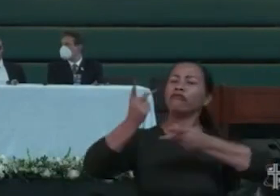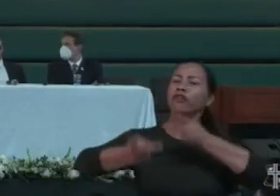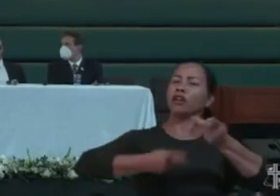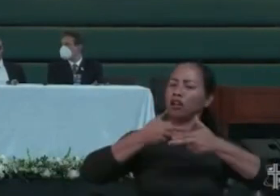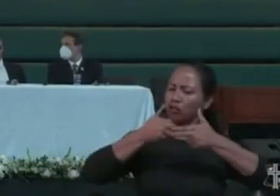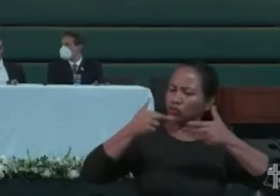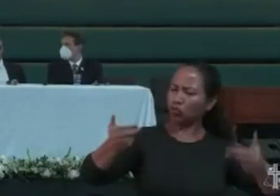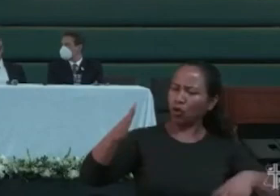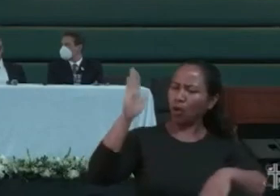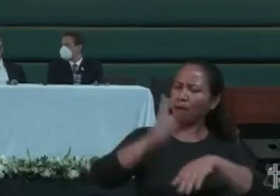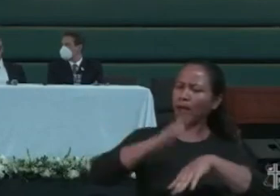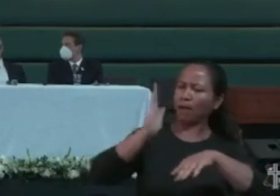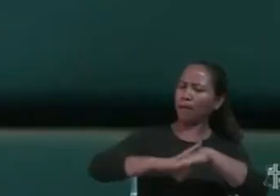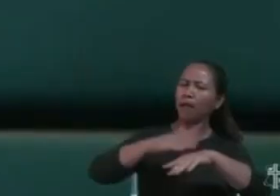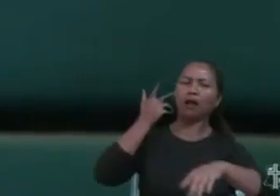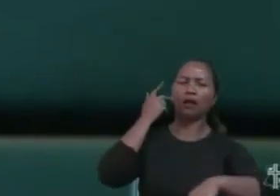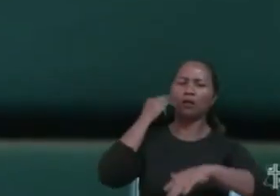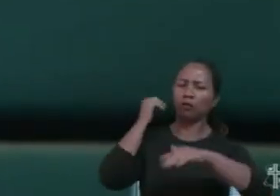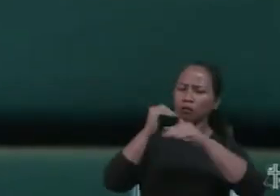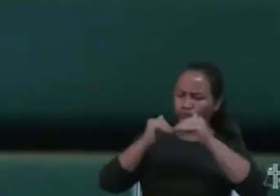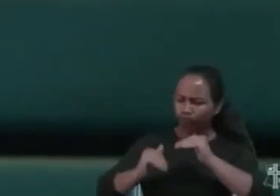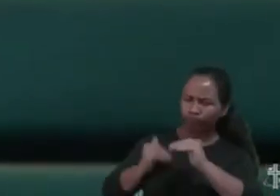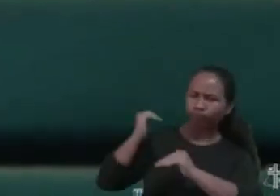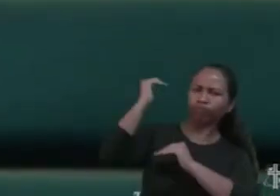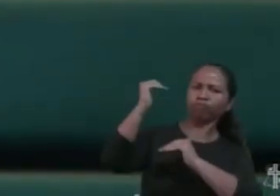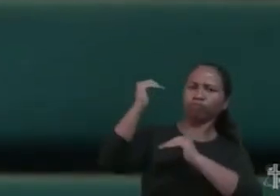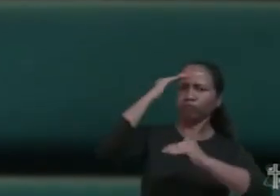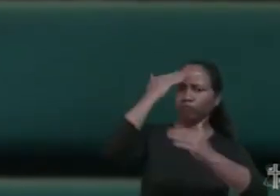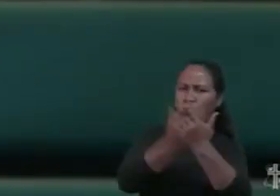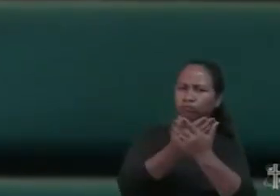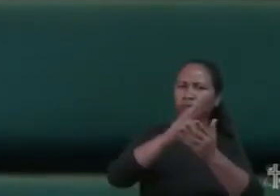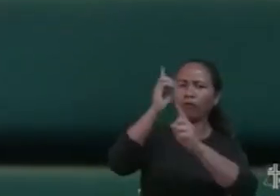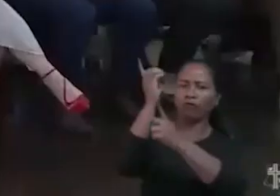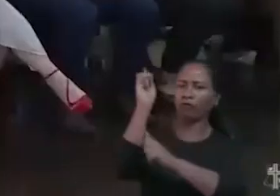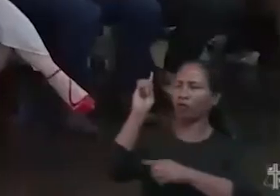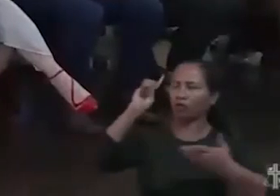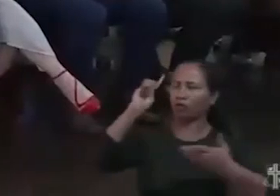algo que vem da vontade de quem nós cremos.